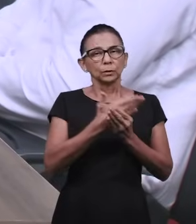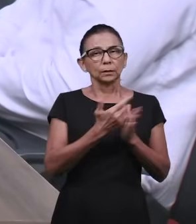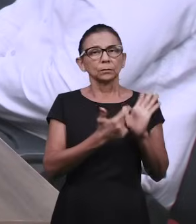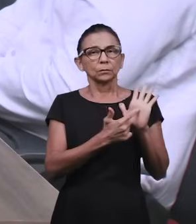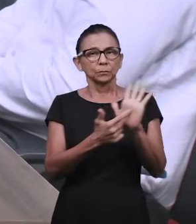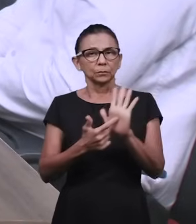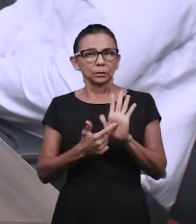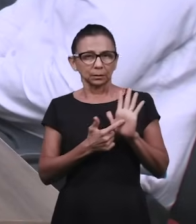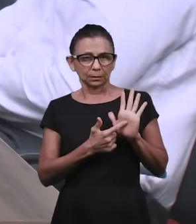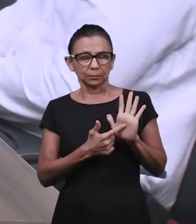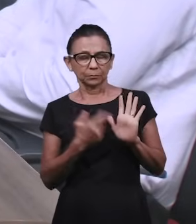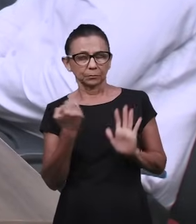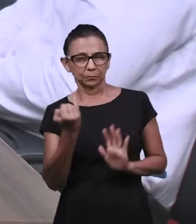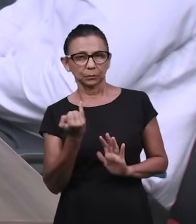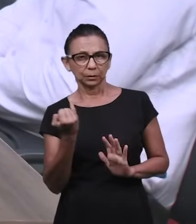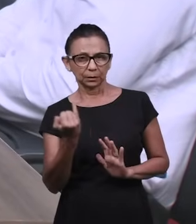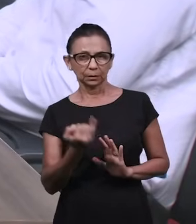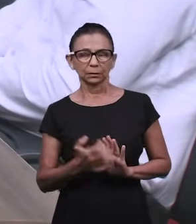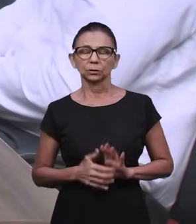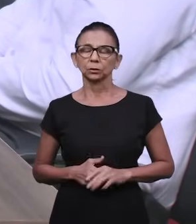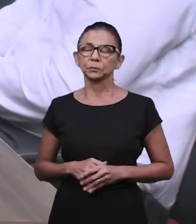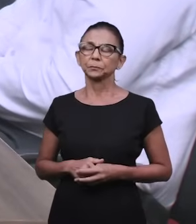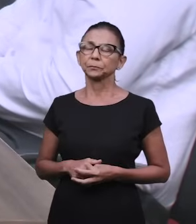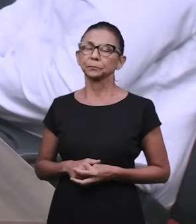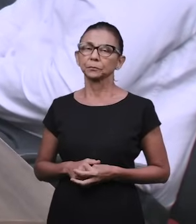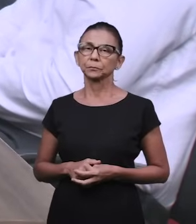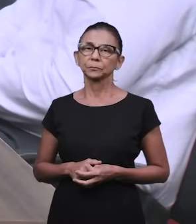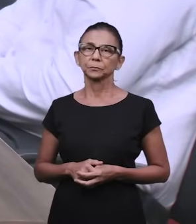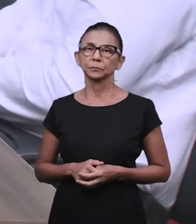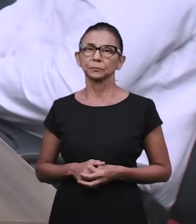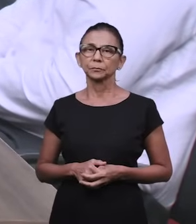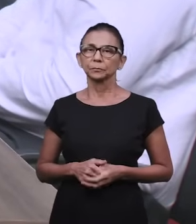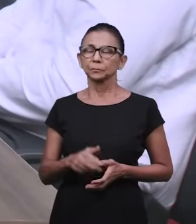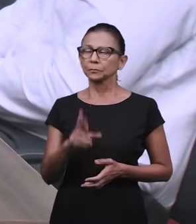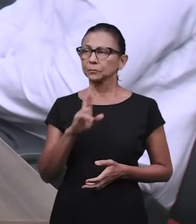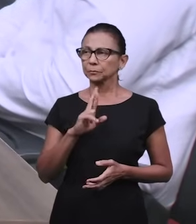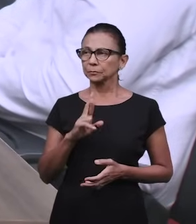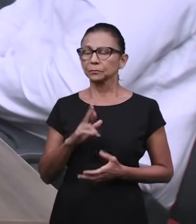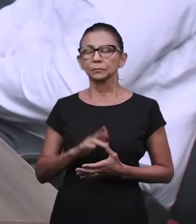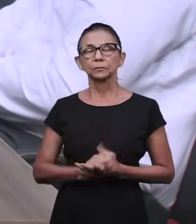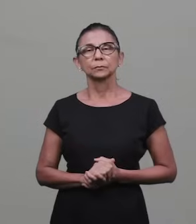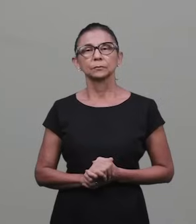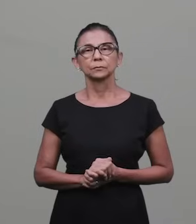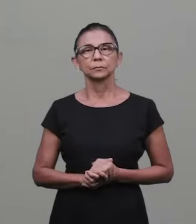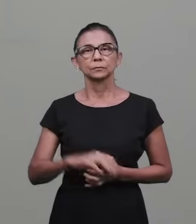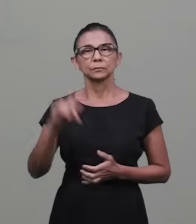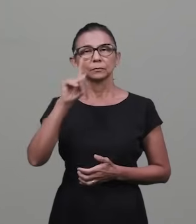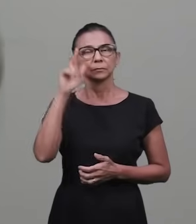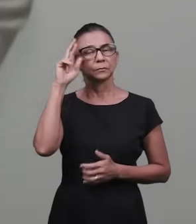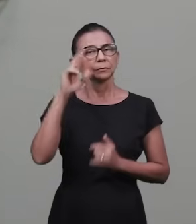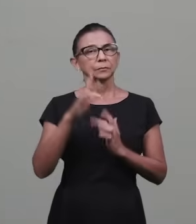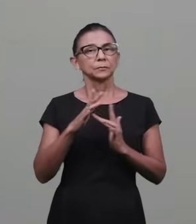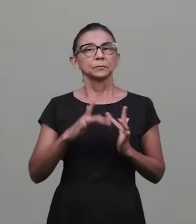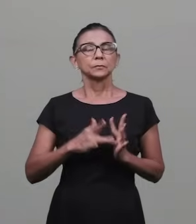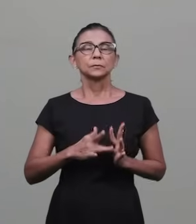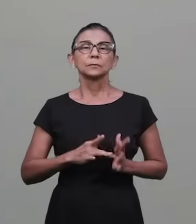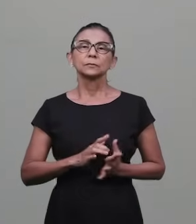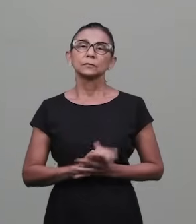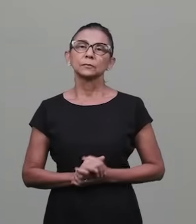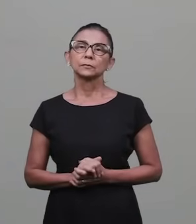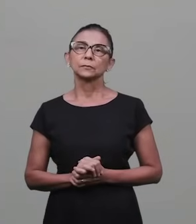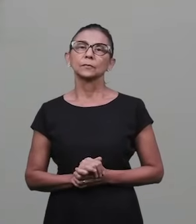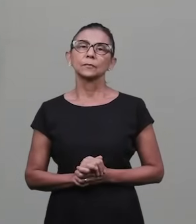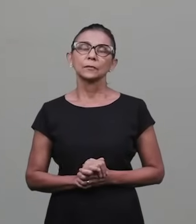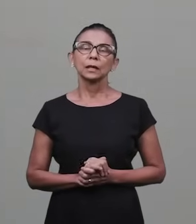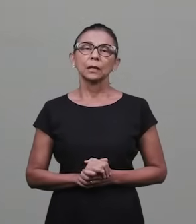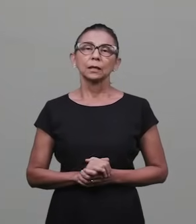responder essa pergunta, nós falamos o mini currículo dele também. Pastor Luiz Eugênio, pode responder, por favor. Bom, irmãos, a paz do Senhor Jesus,